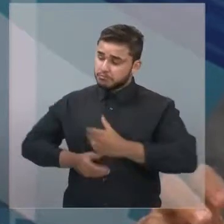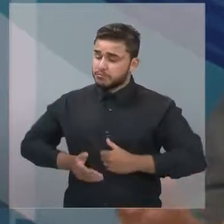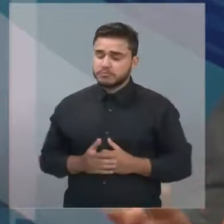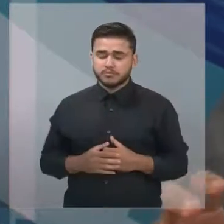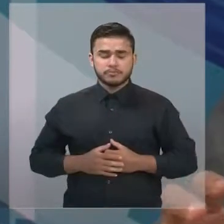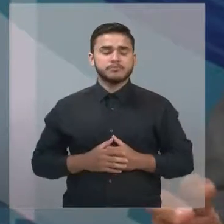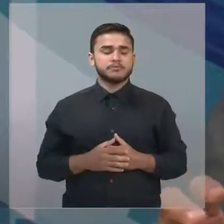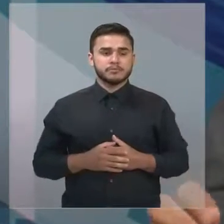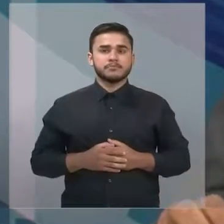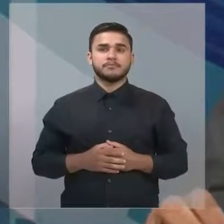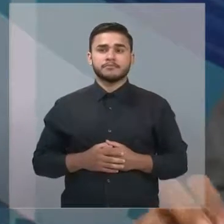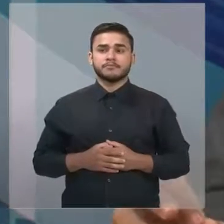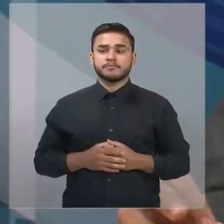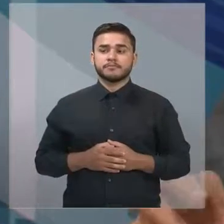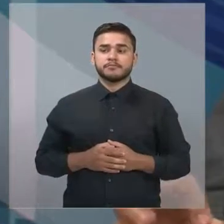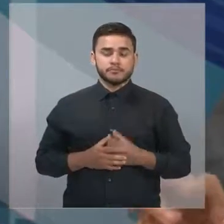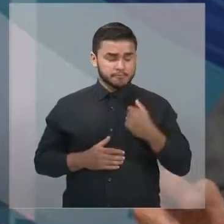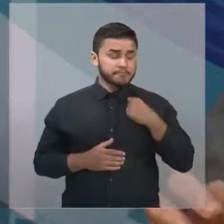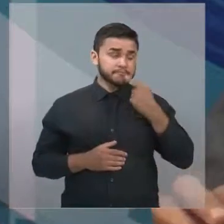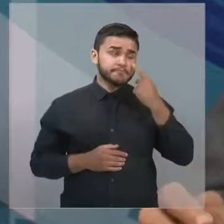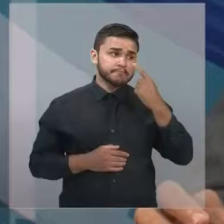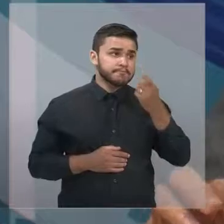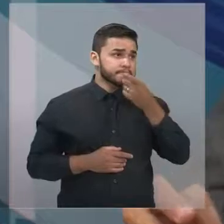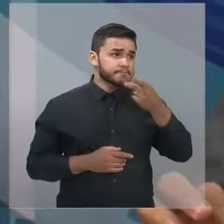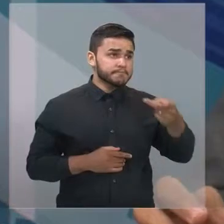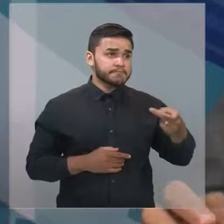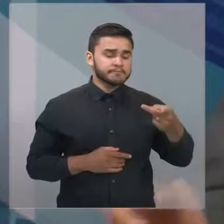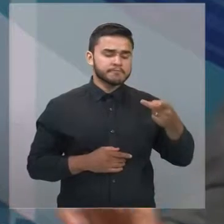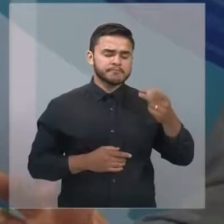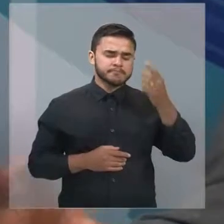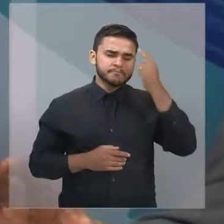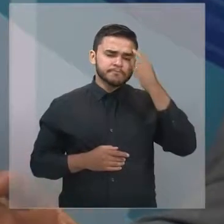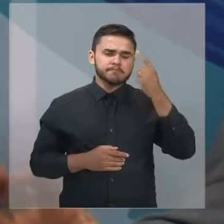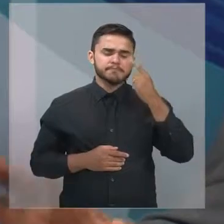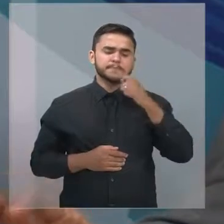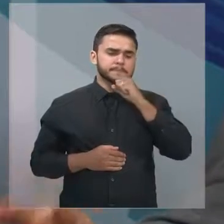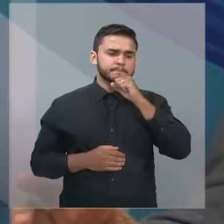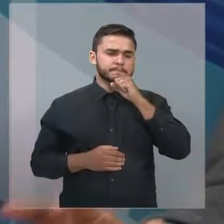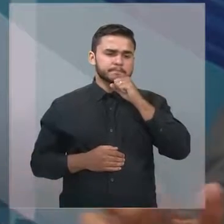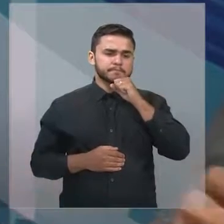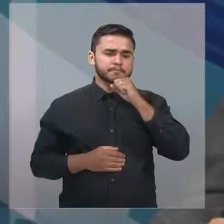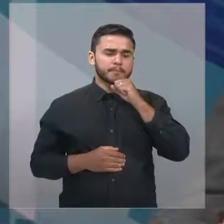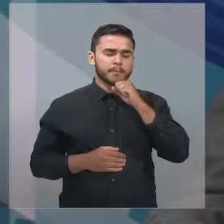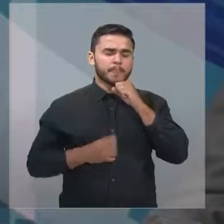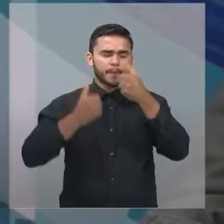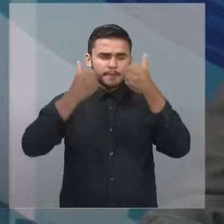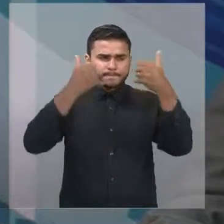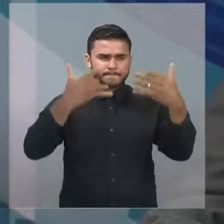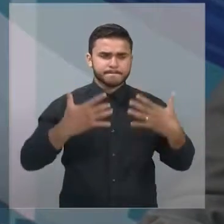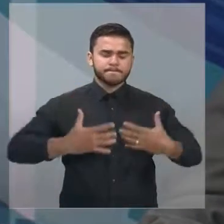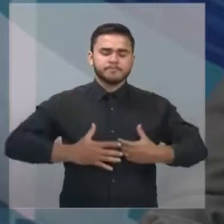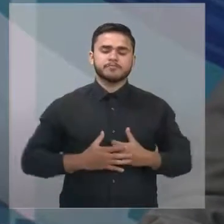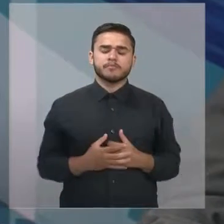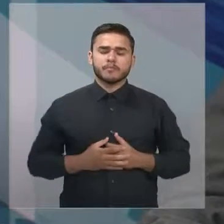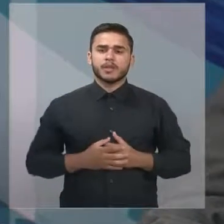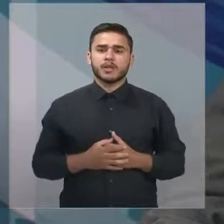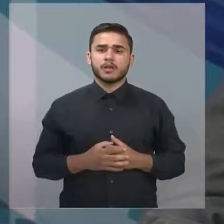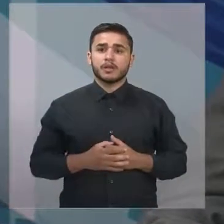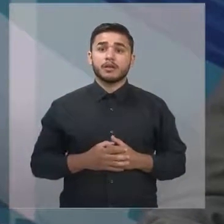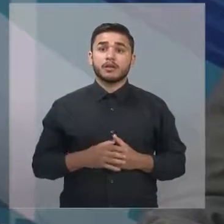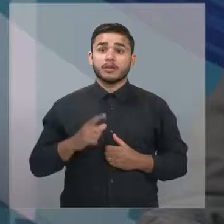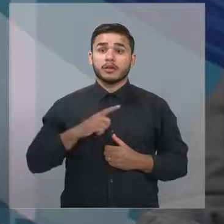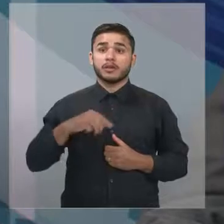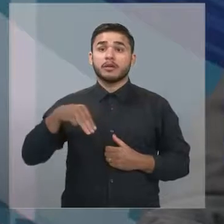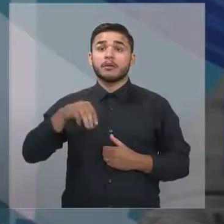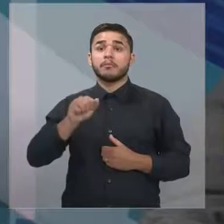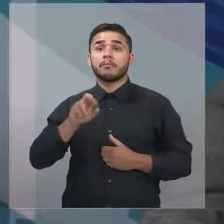Eu antes faria alguns registros, antes de entrar nas questões mais complexas.